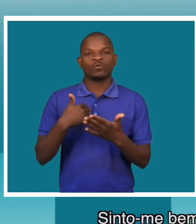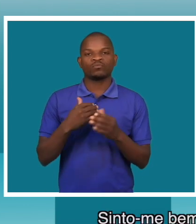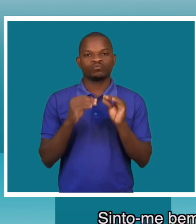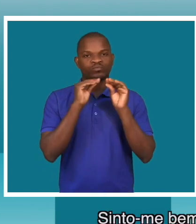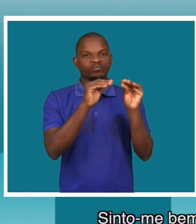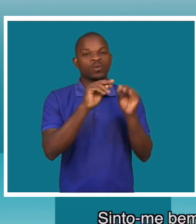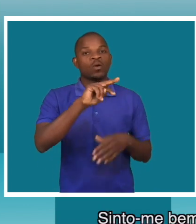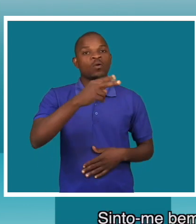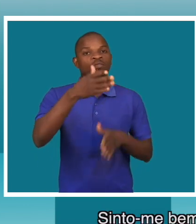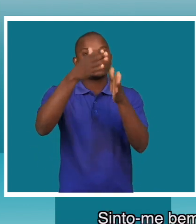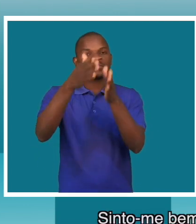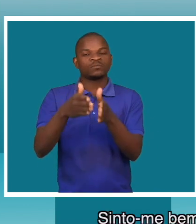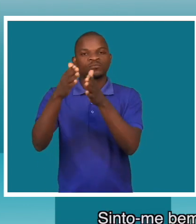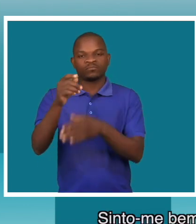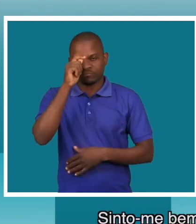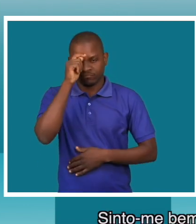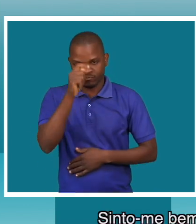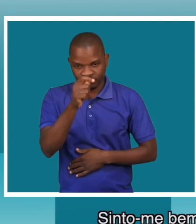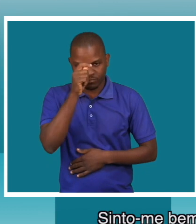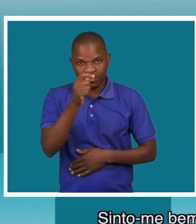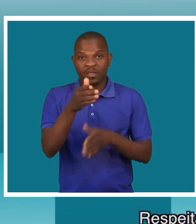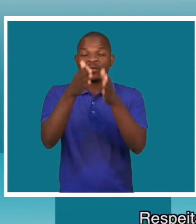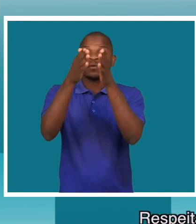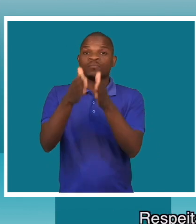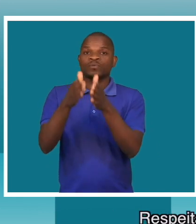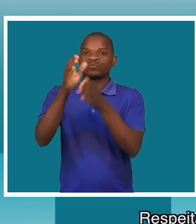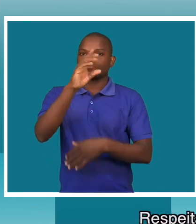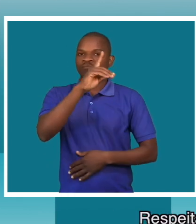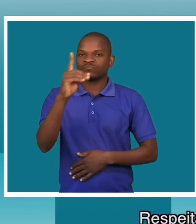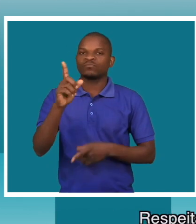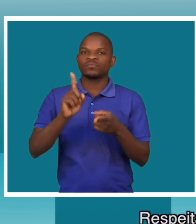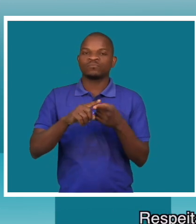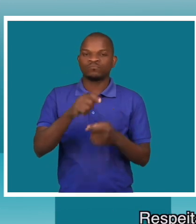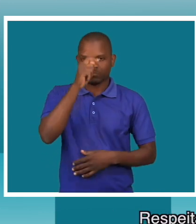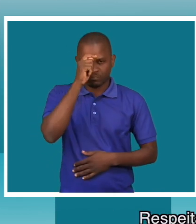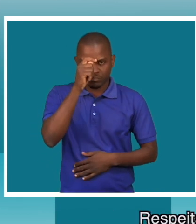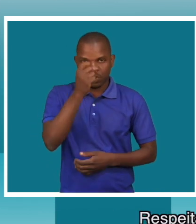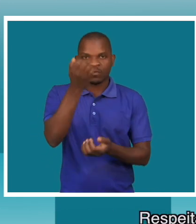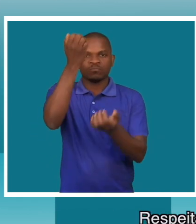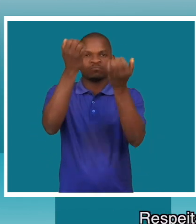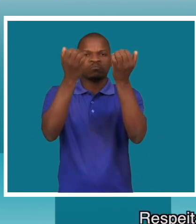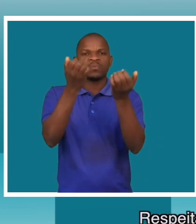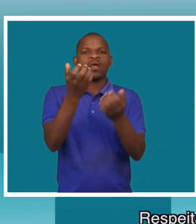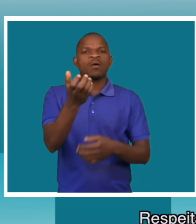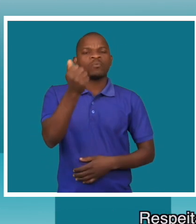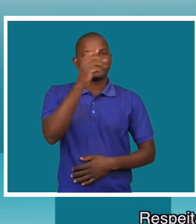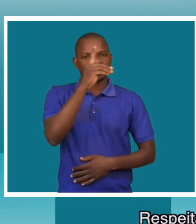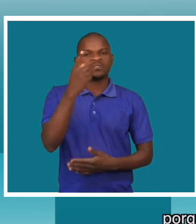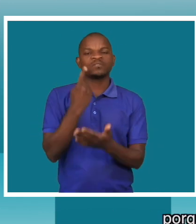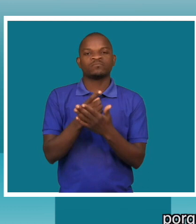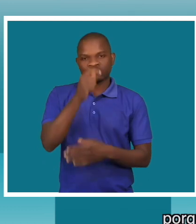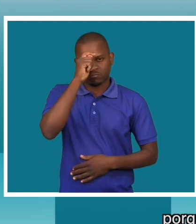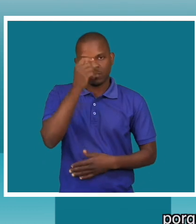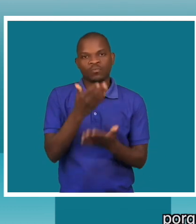ensinar outras pessoas a respeitar os mais deficientes, respeitar as mais velhas, nem quando serem deficientes, mas